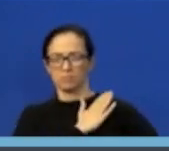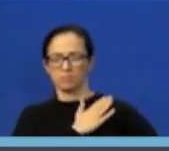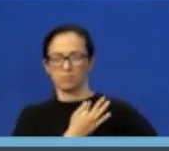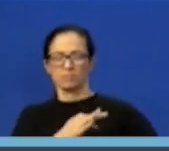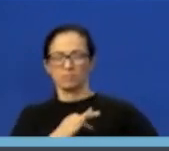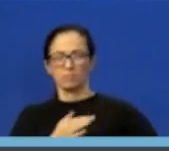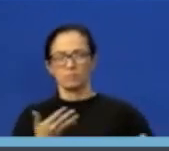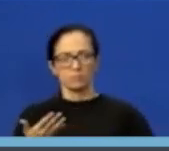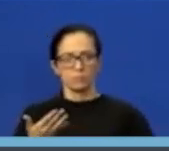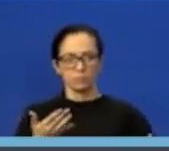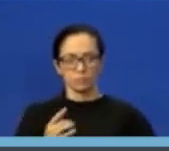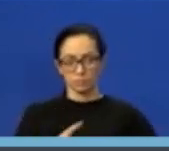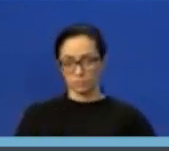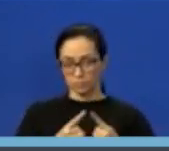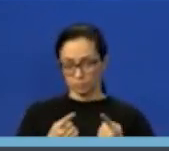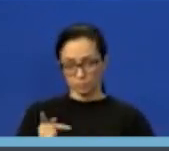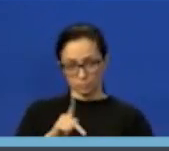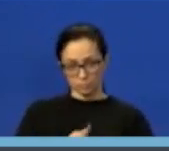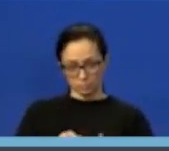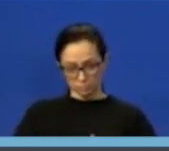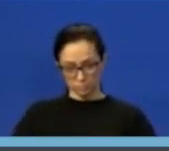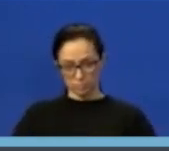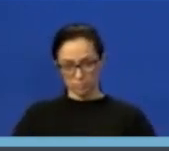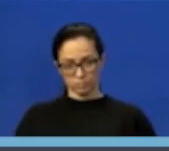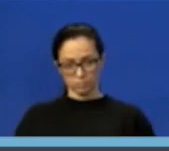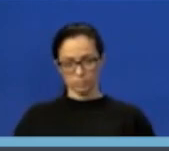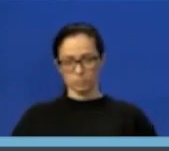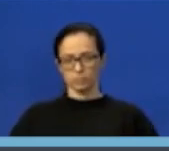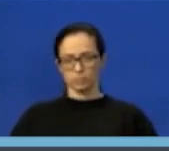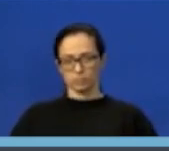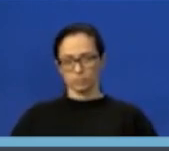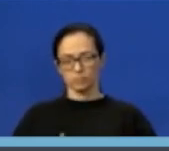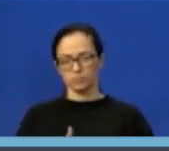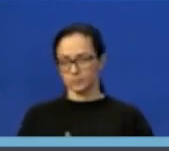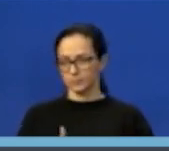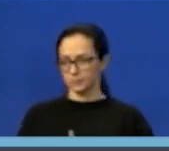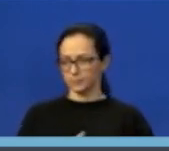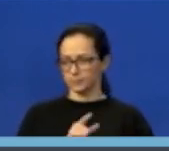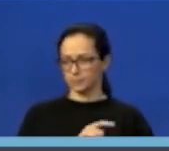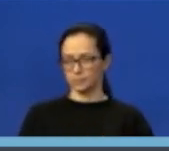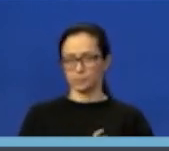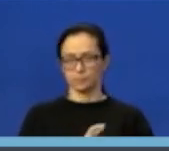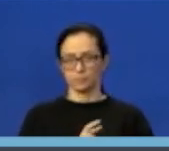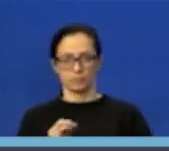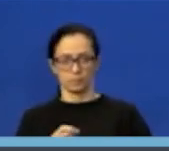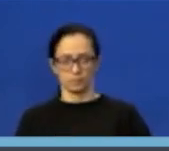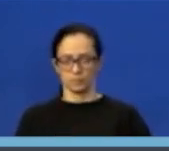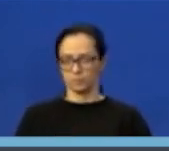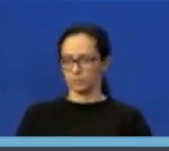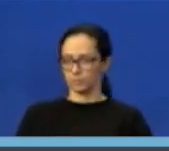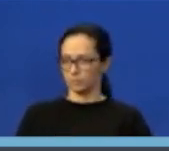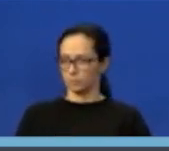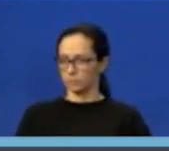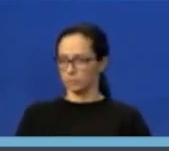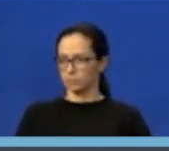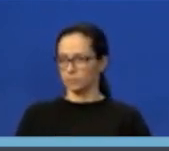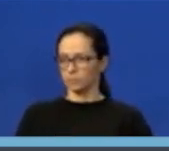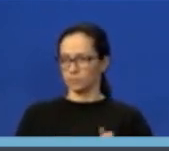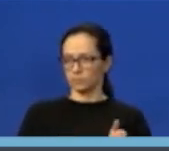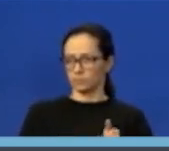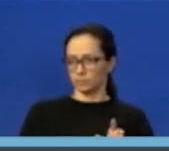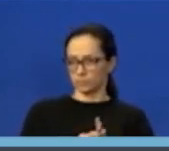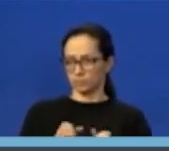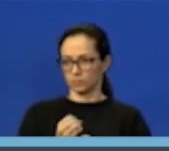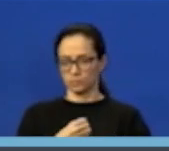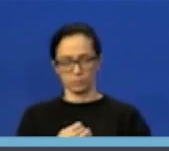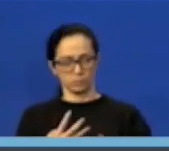está com uma dor lombar, por exemplo, e, na verdade, ela está com uma infecção do trato urinário. Então, todos os exames, né,